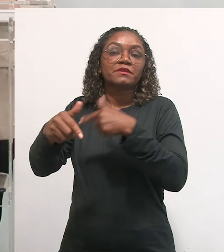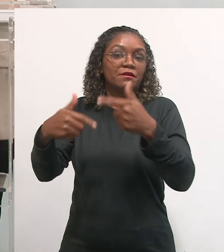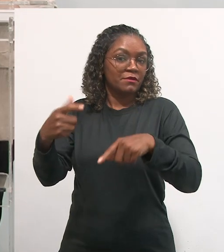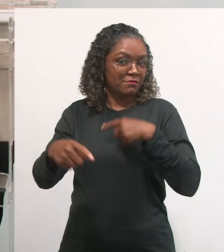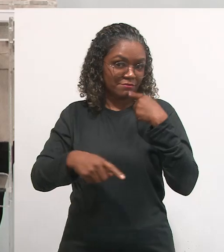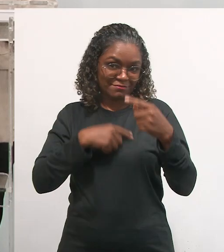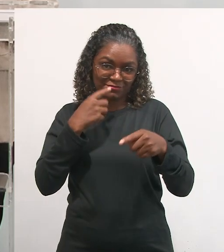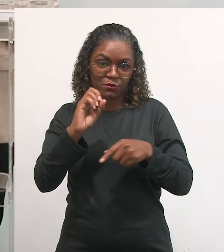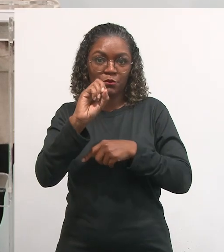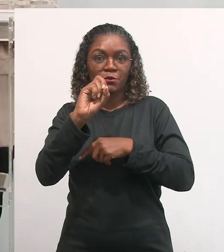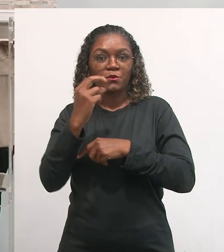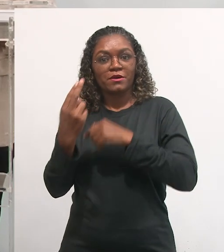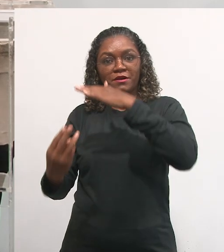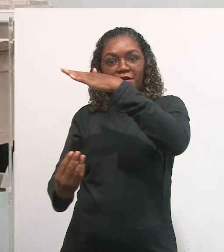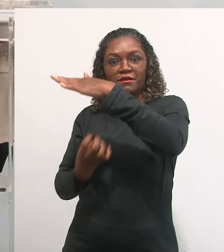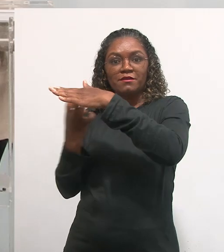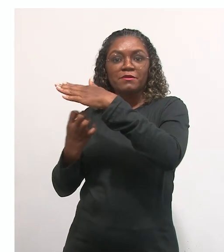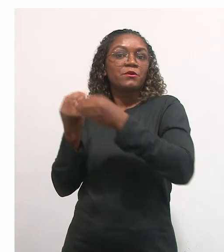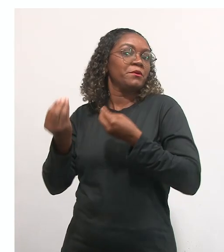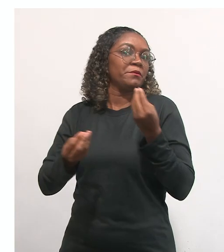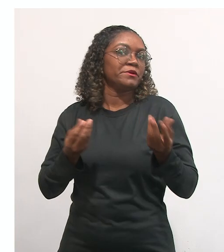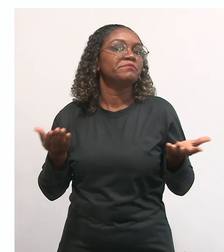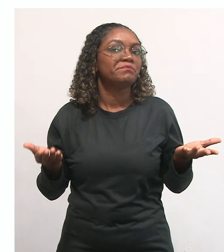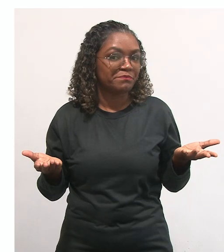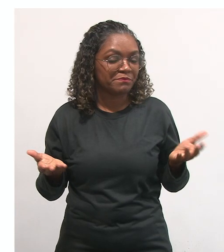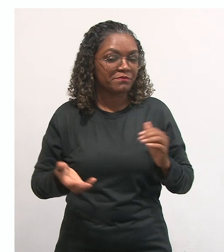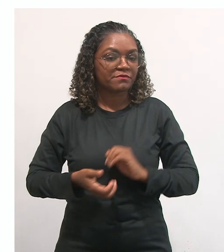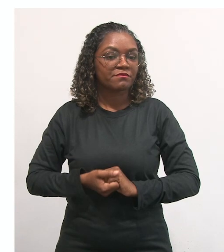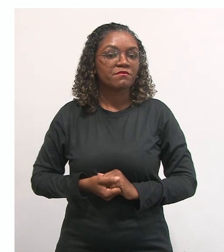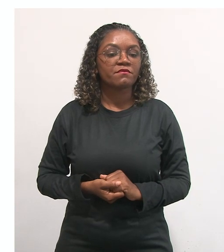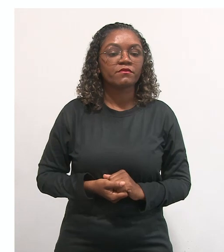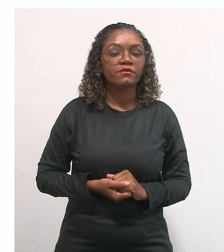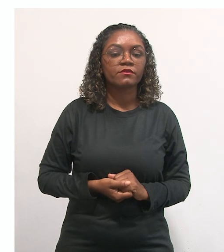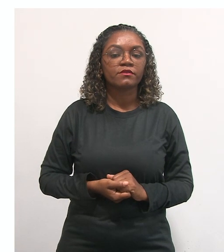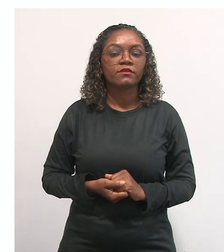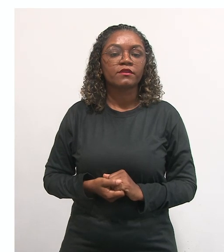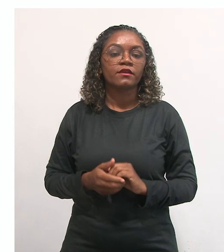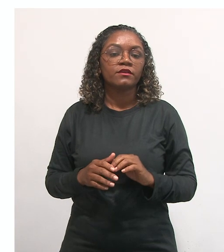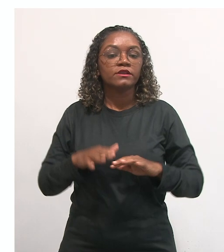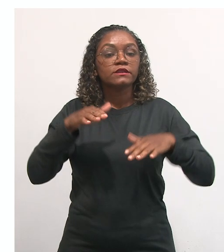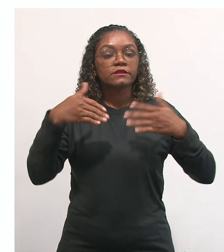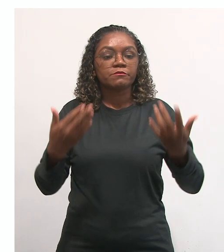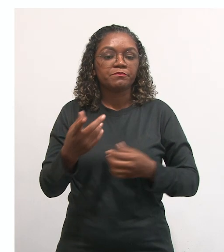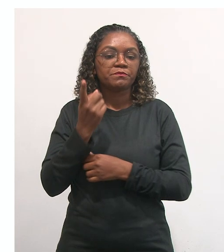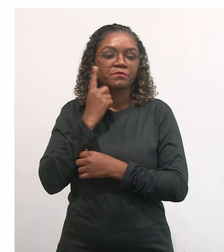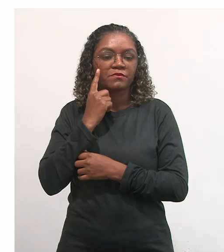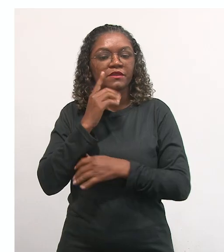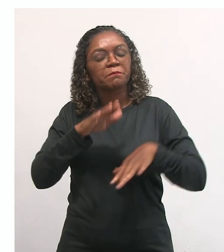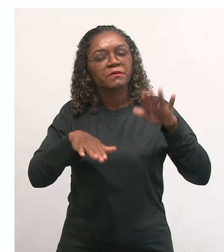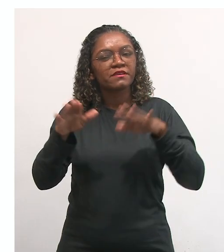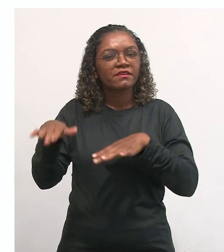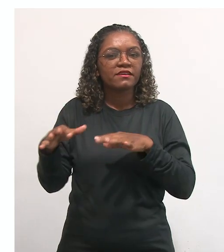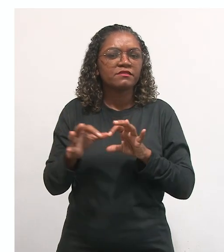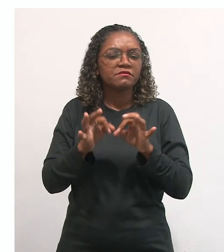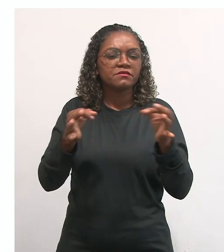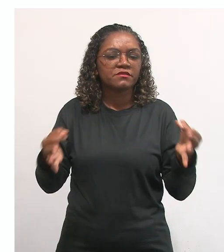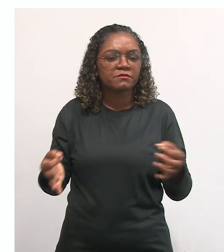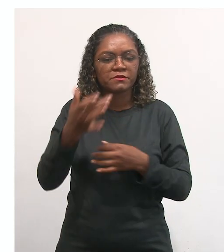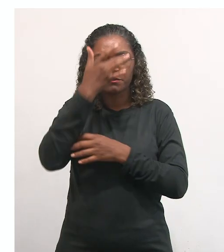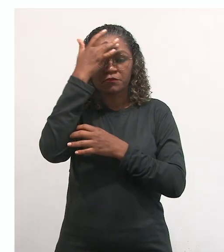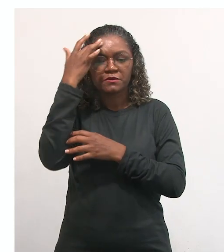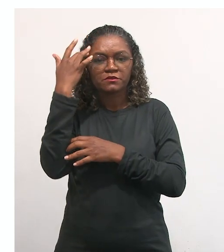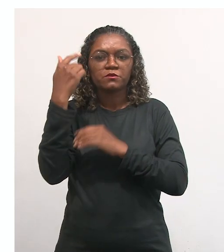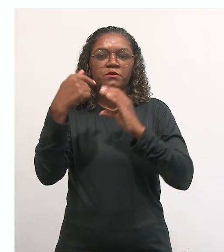não é isso Olha só deixa eu te contar mais aqui do nosso conteúdo ó é comum as pessoas ficarem bem à vontade né para escrever nos